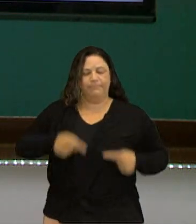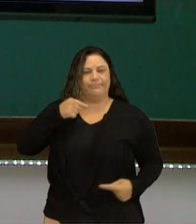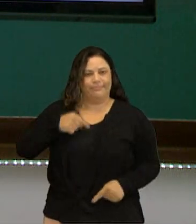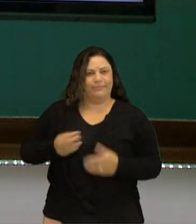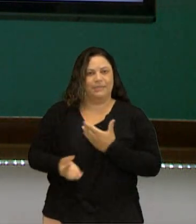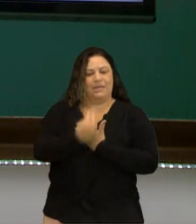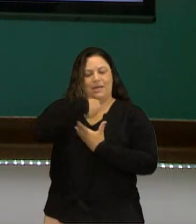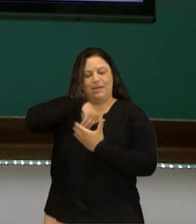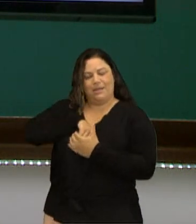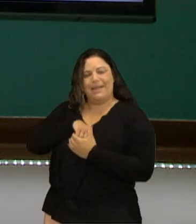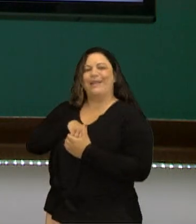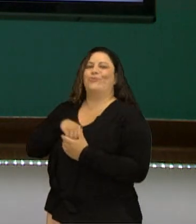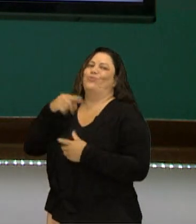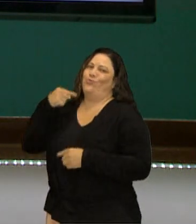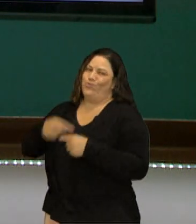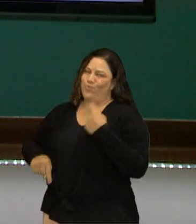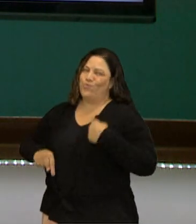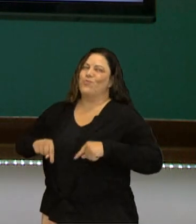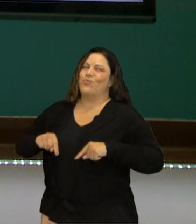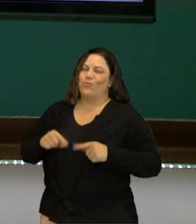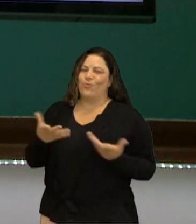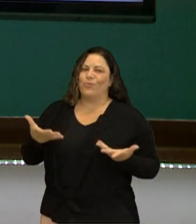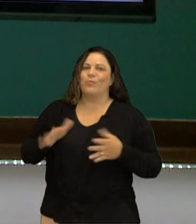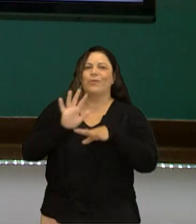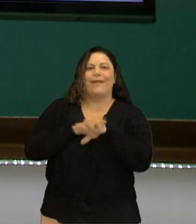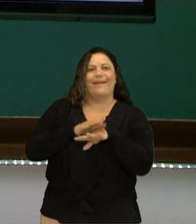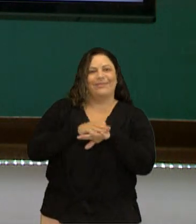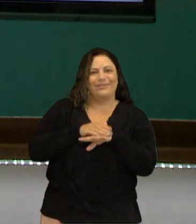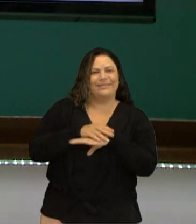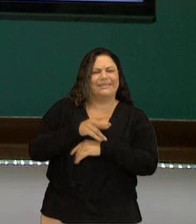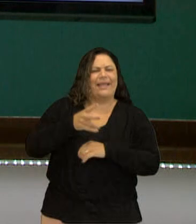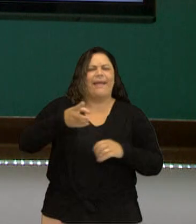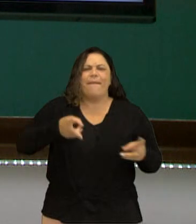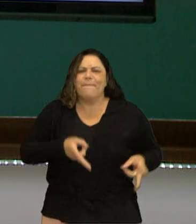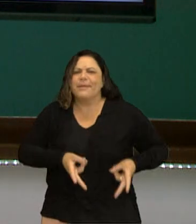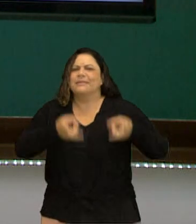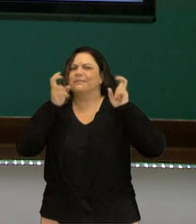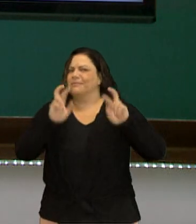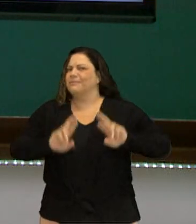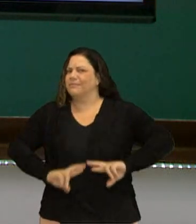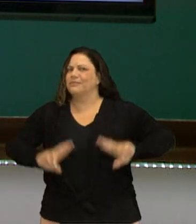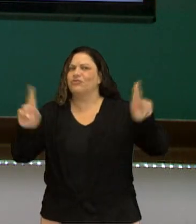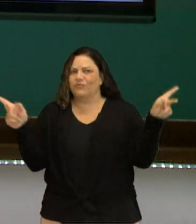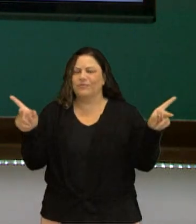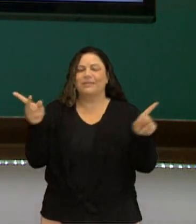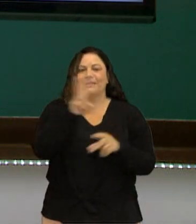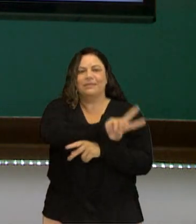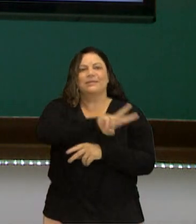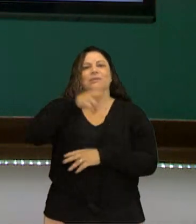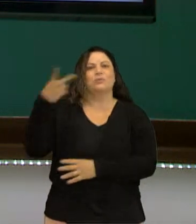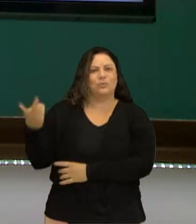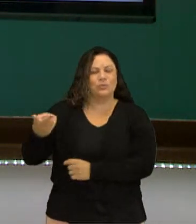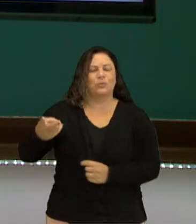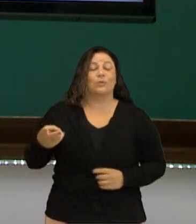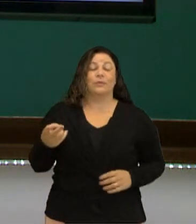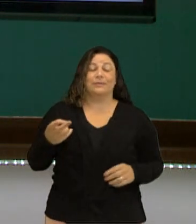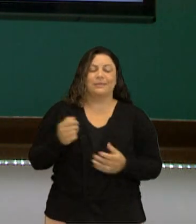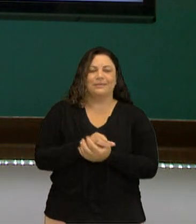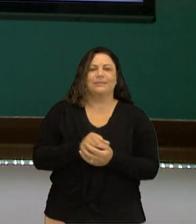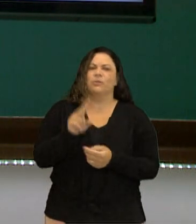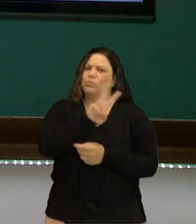que já está causando a doença. Percebeu a diferença entre os dois? Embora ambos